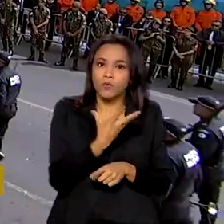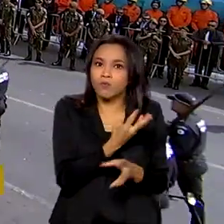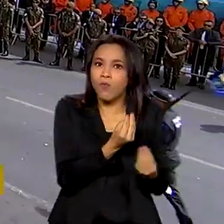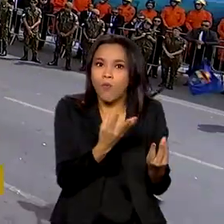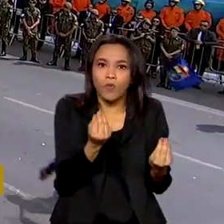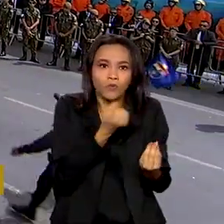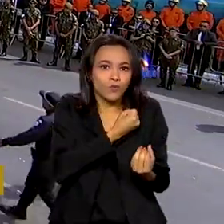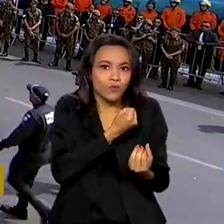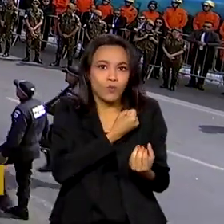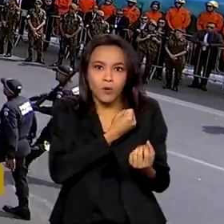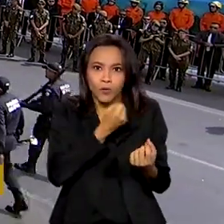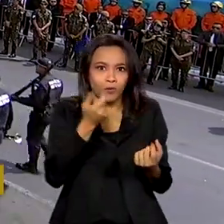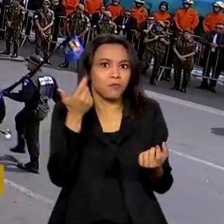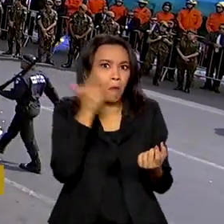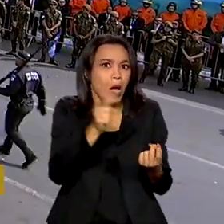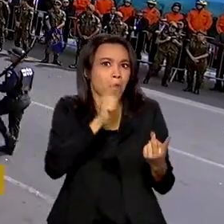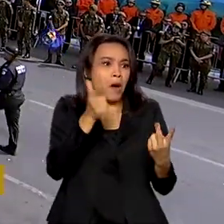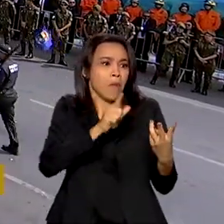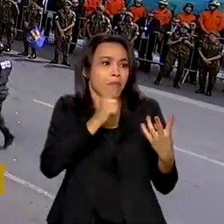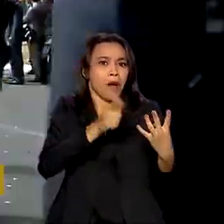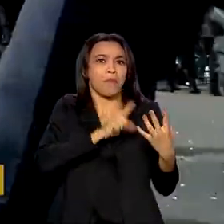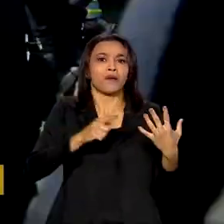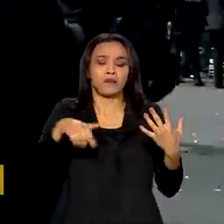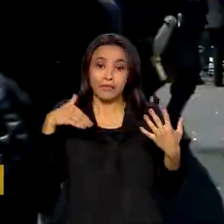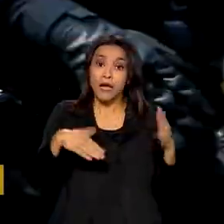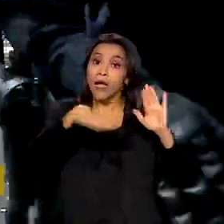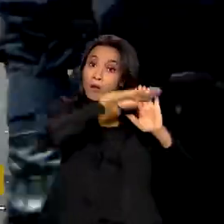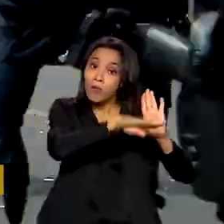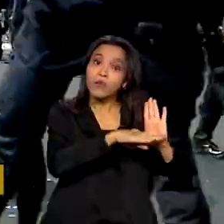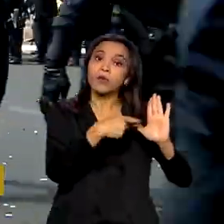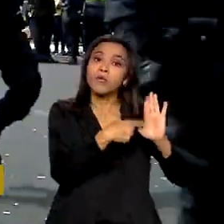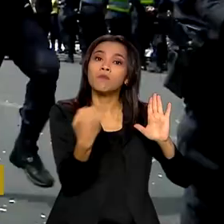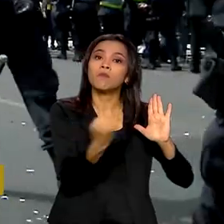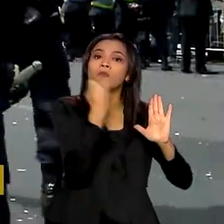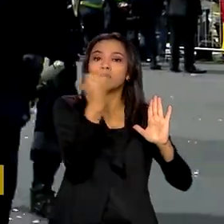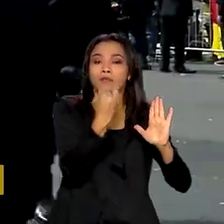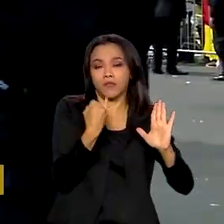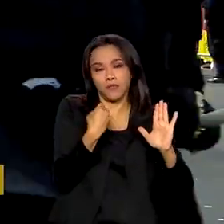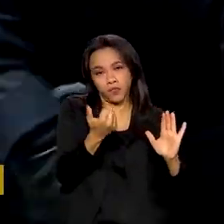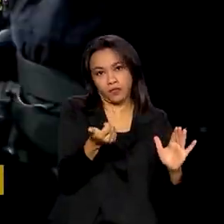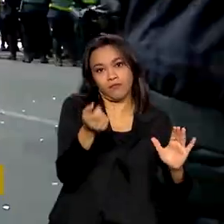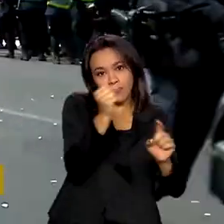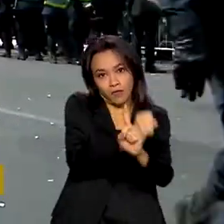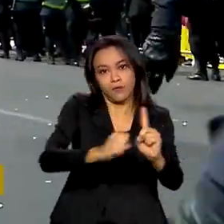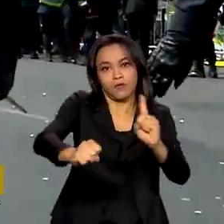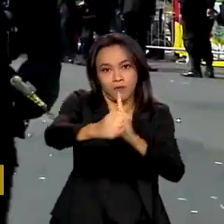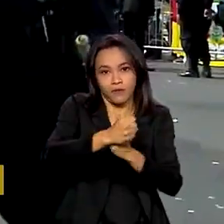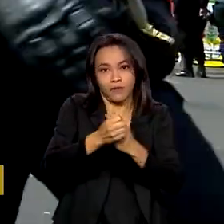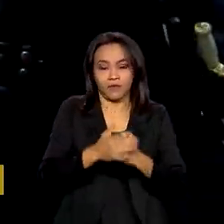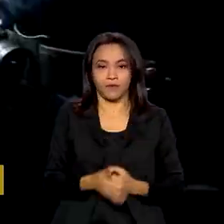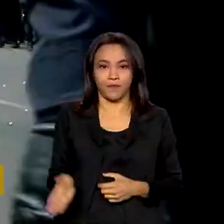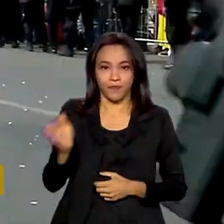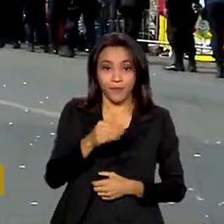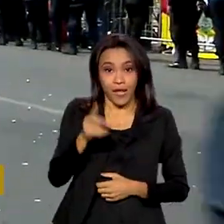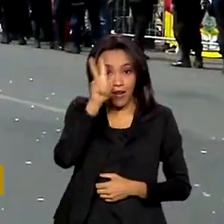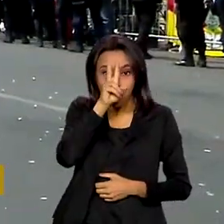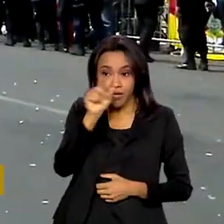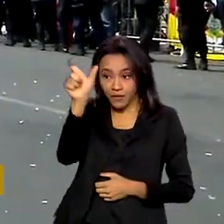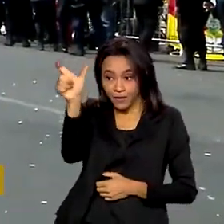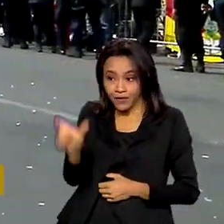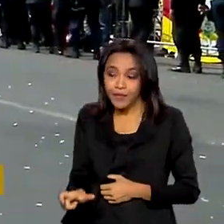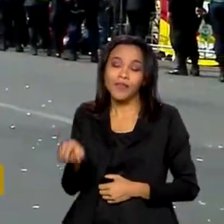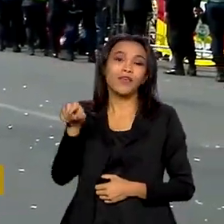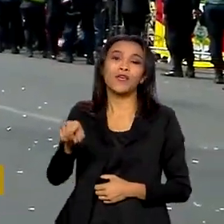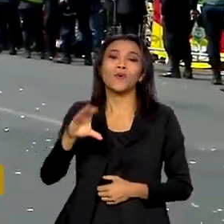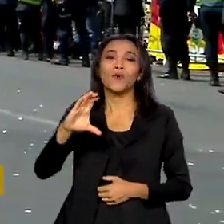Então, é um programa muito importante de retorno para a sociedade brasileira também como um todo. Lembrando que o Herbert Conceição foi